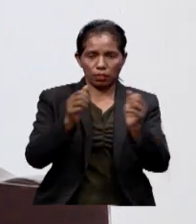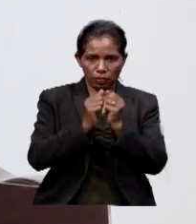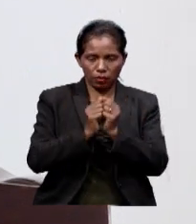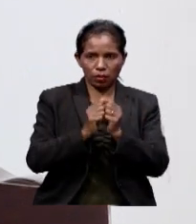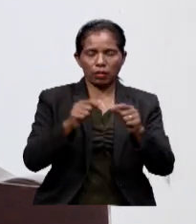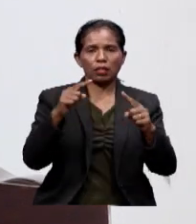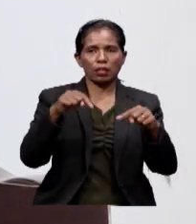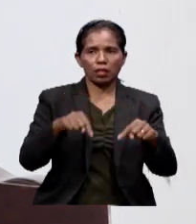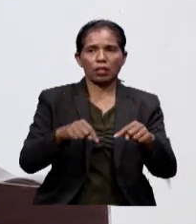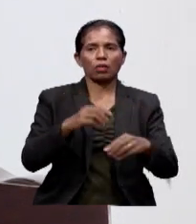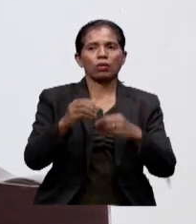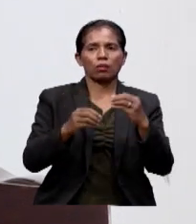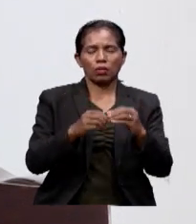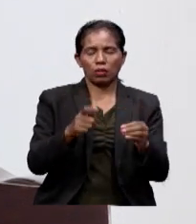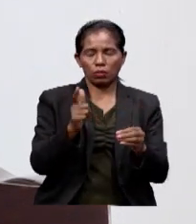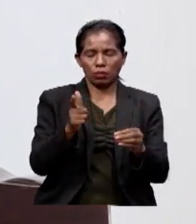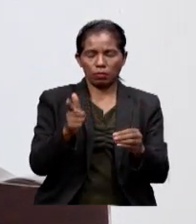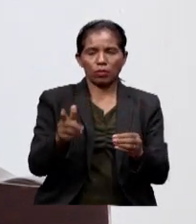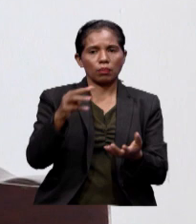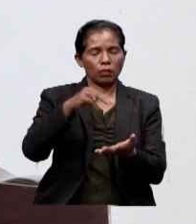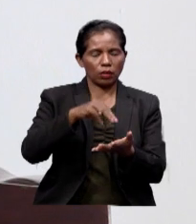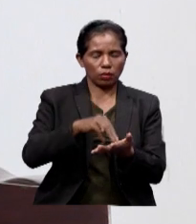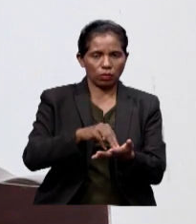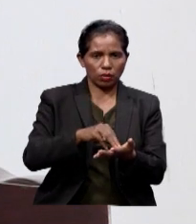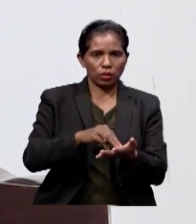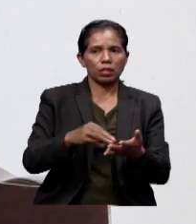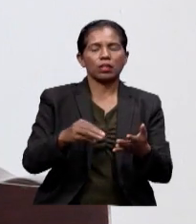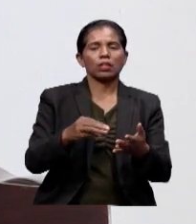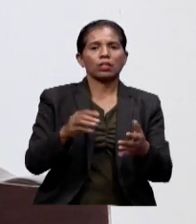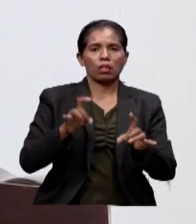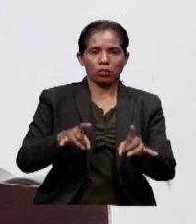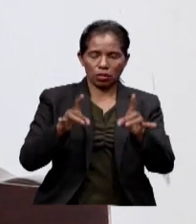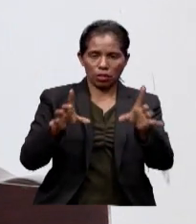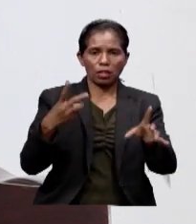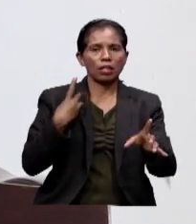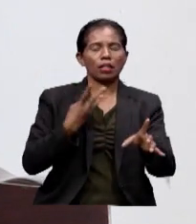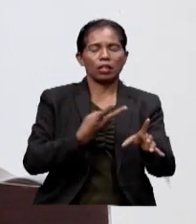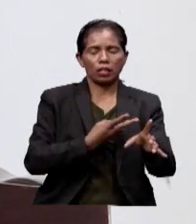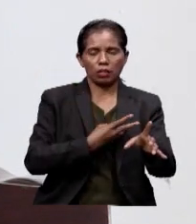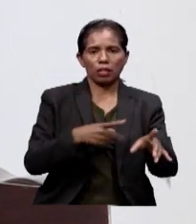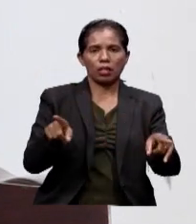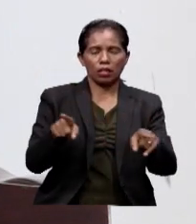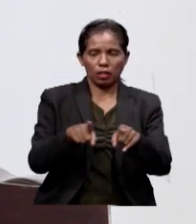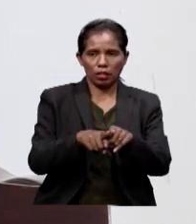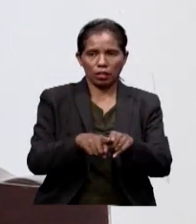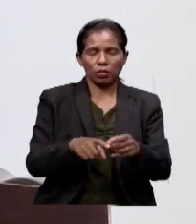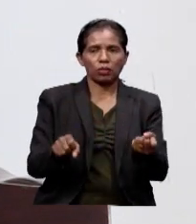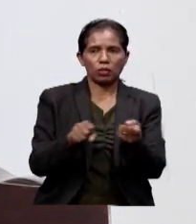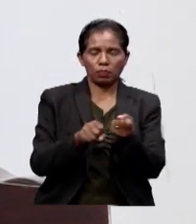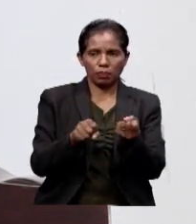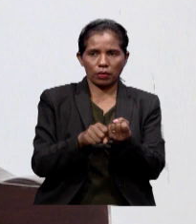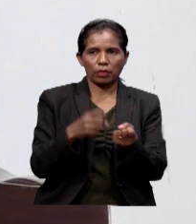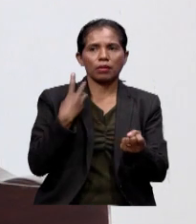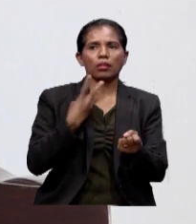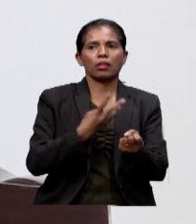com 20 milhões de dólares grant, na vez que assistimos a Austrália nessa doação ida para o apoio e